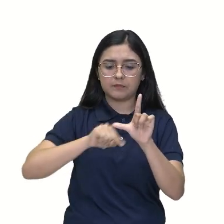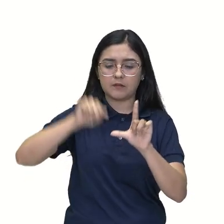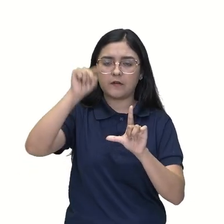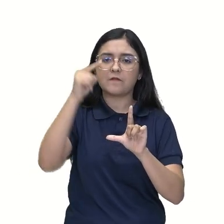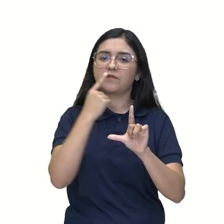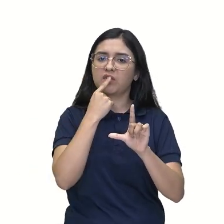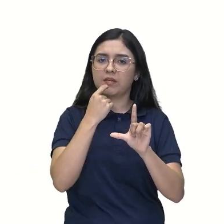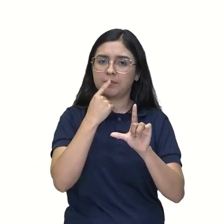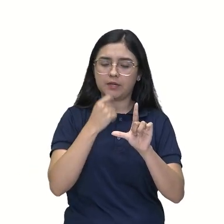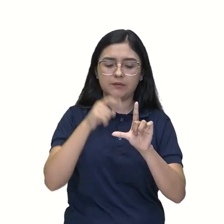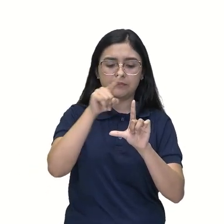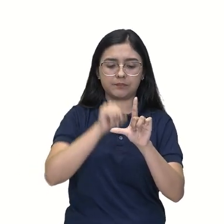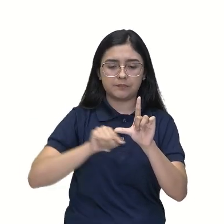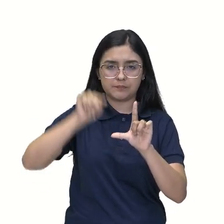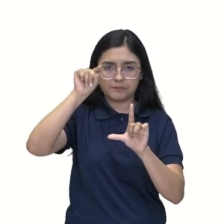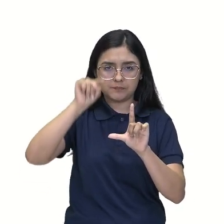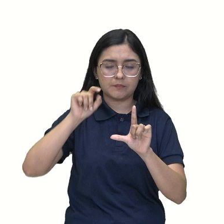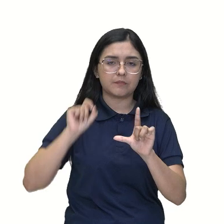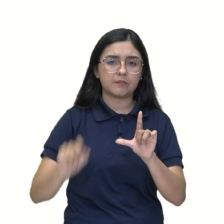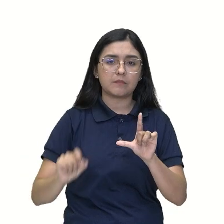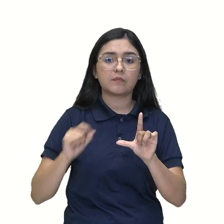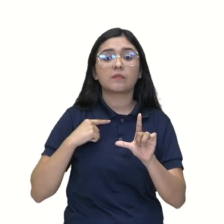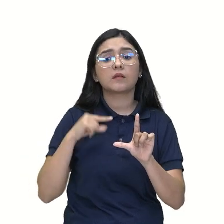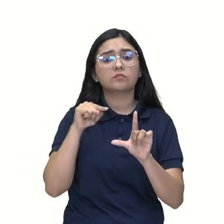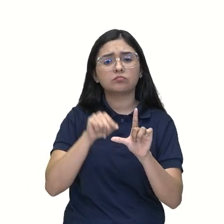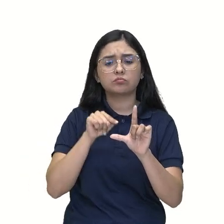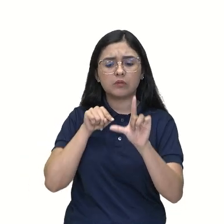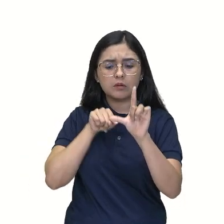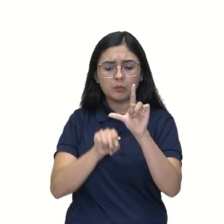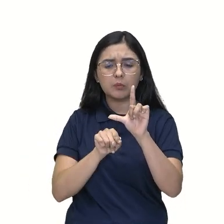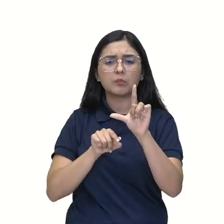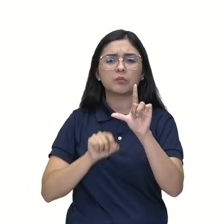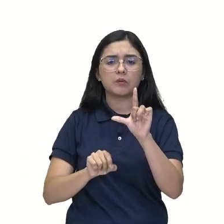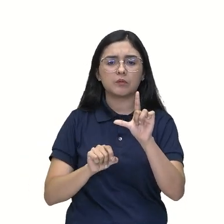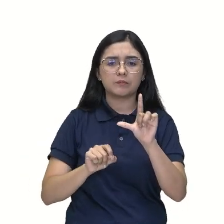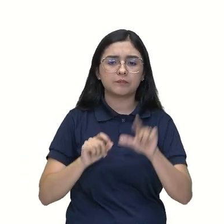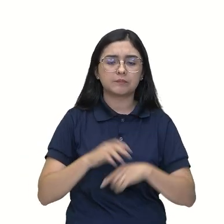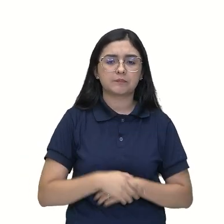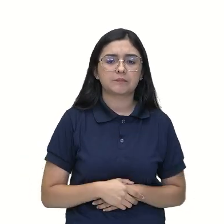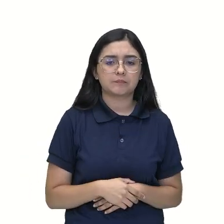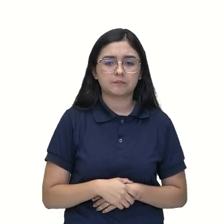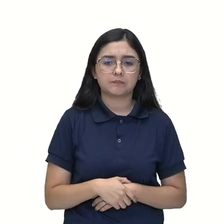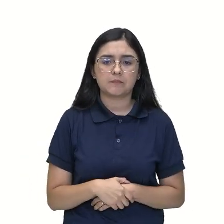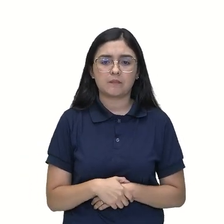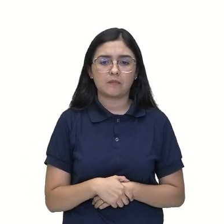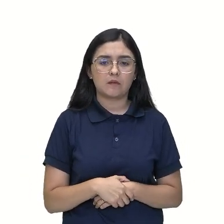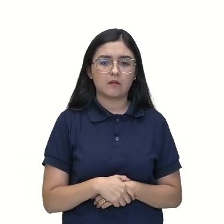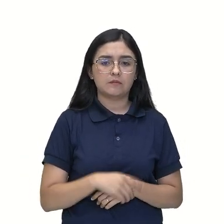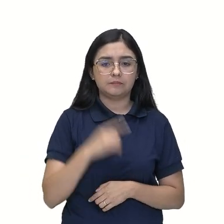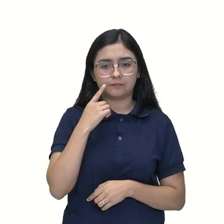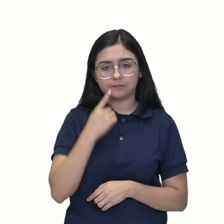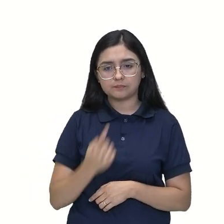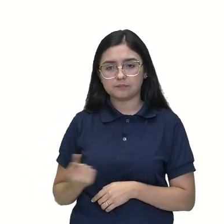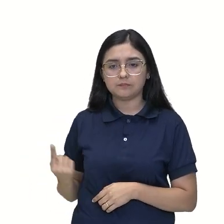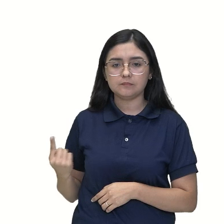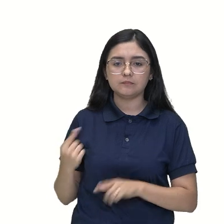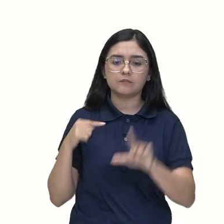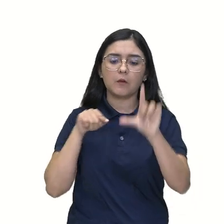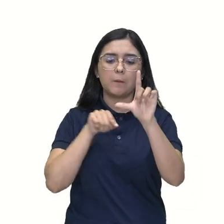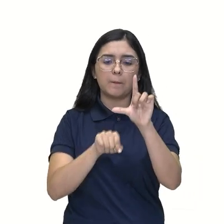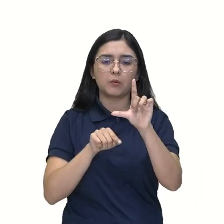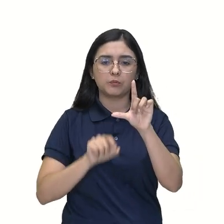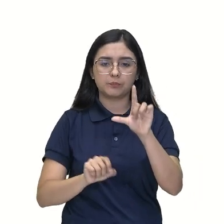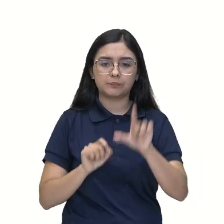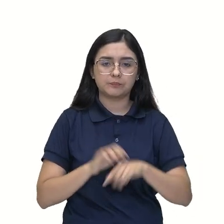vermelho. Aqui eu tenho o ponto mínimo da